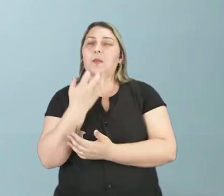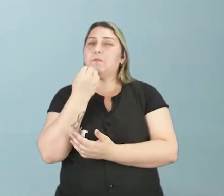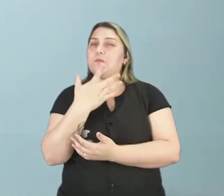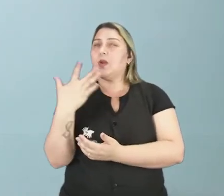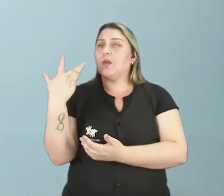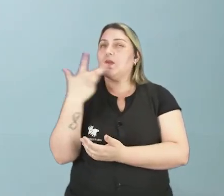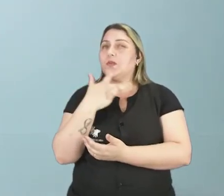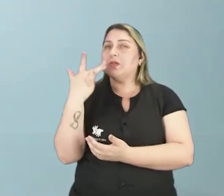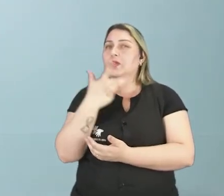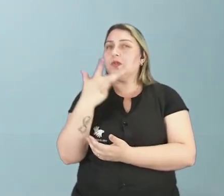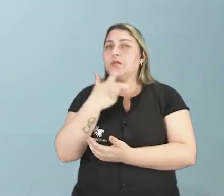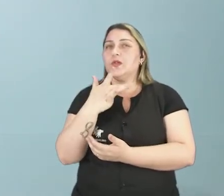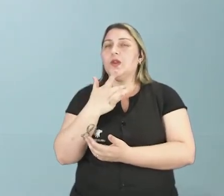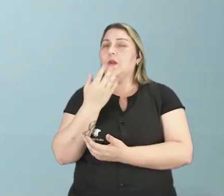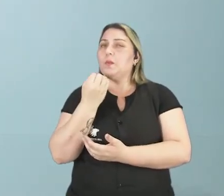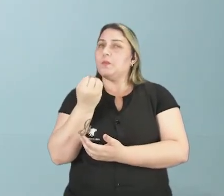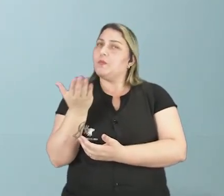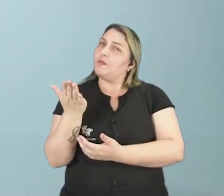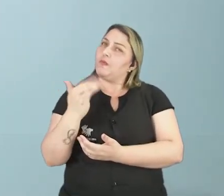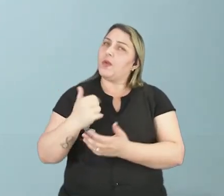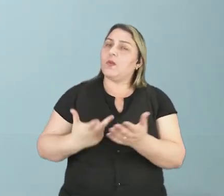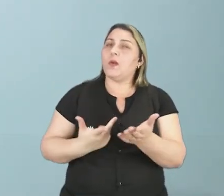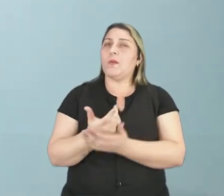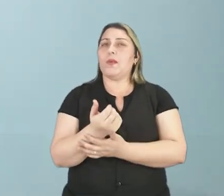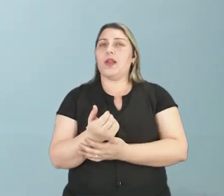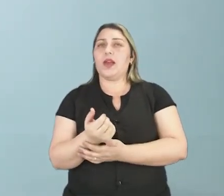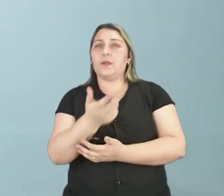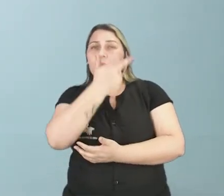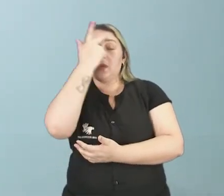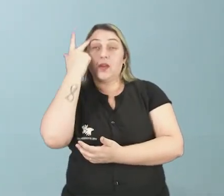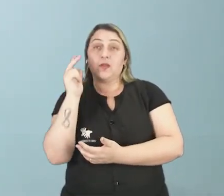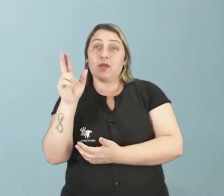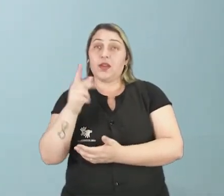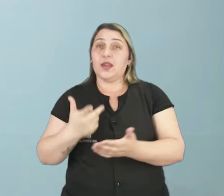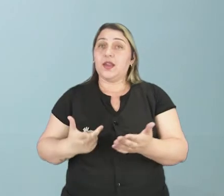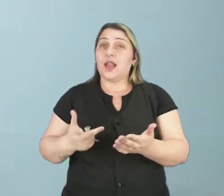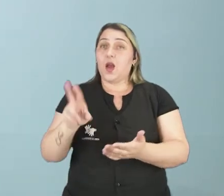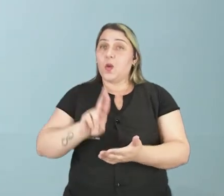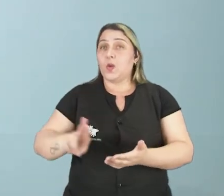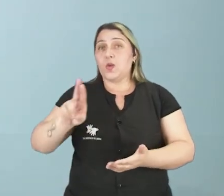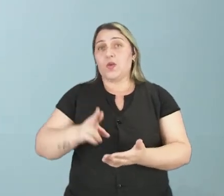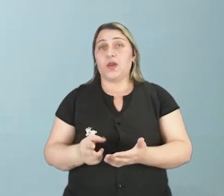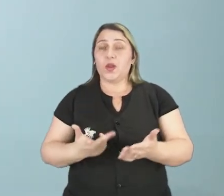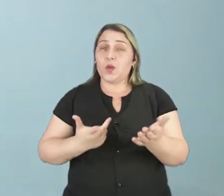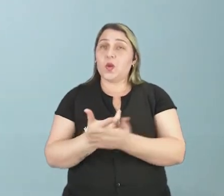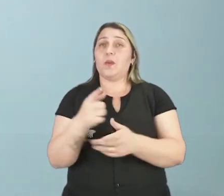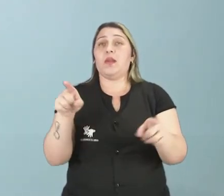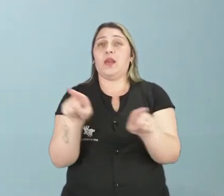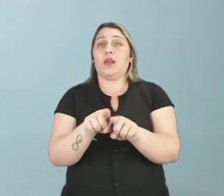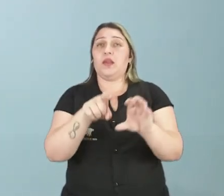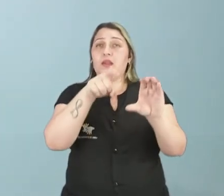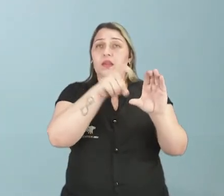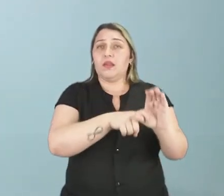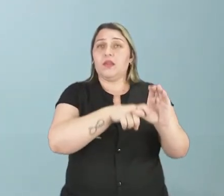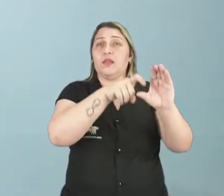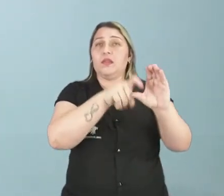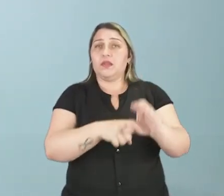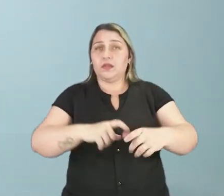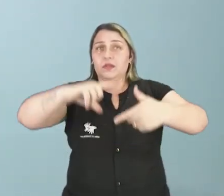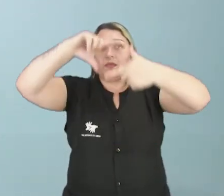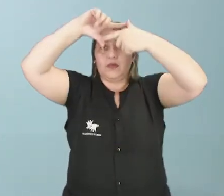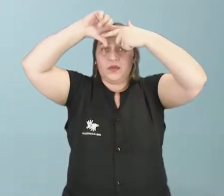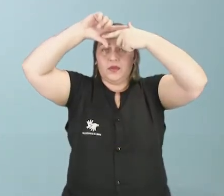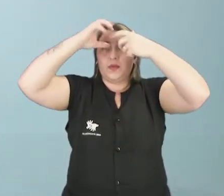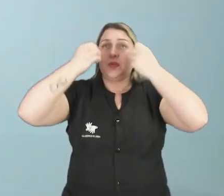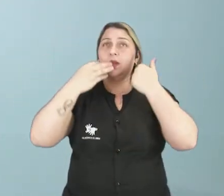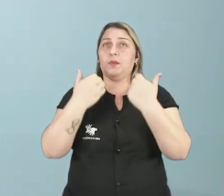é gostoso, é viável, né? Todo mundo está usando, compra também, então você às vezes vai se endividando, vai se alienando,